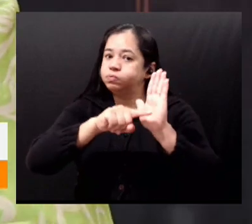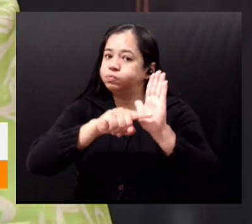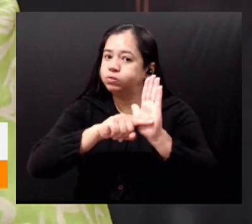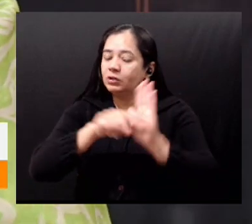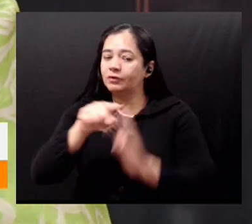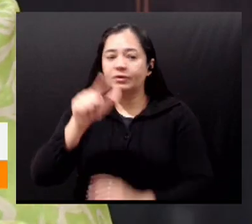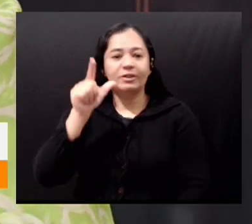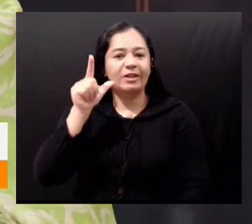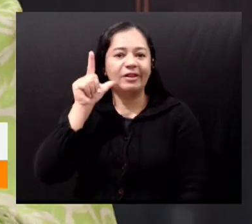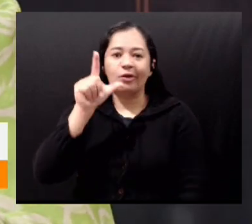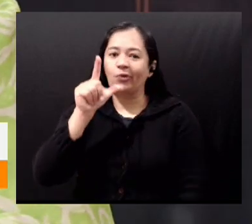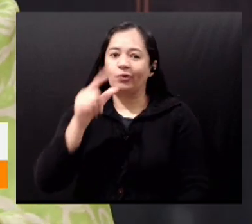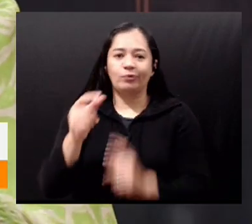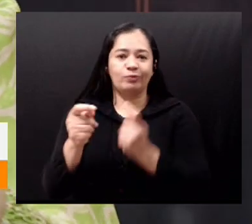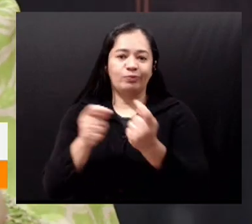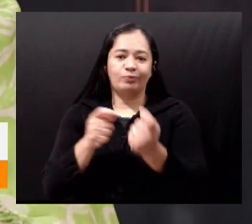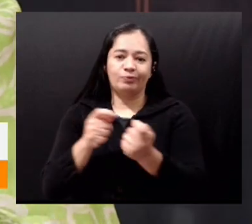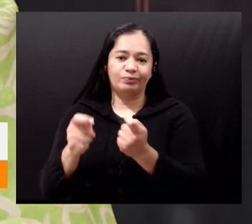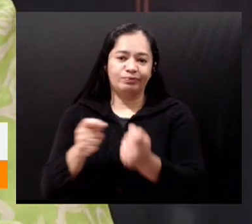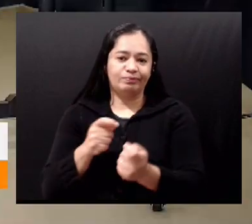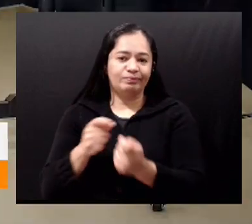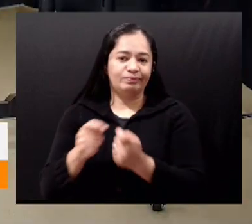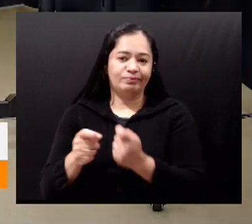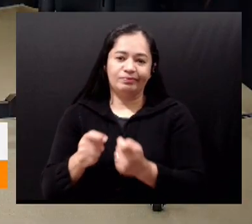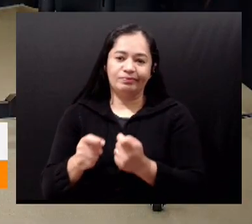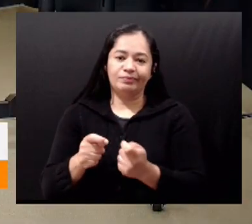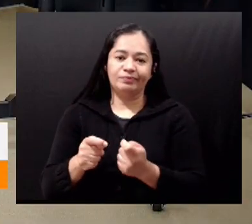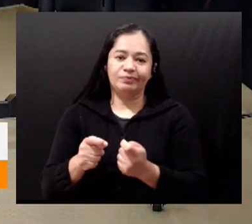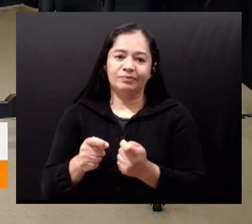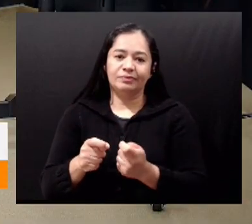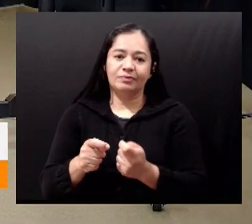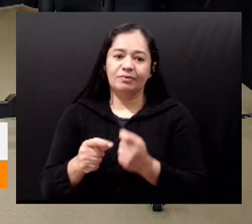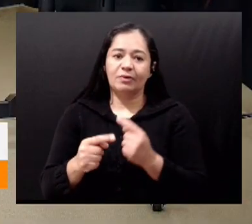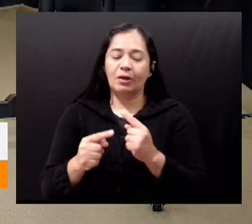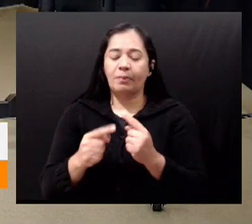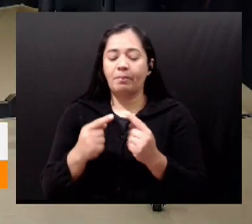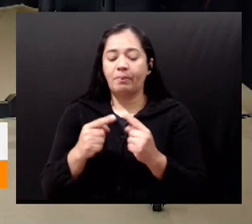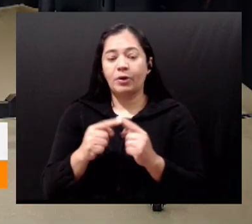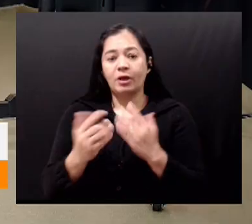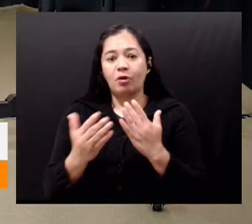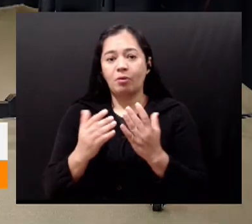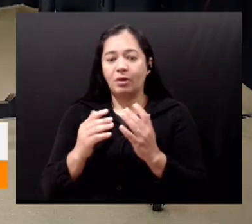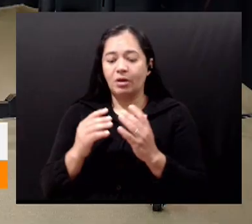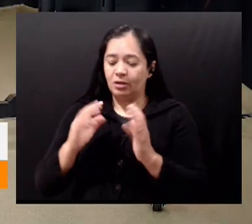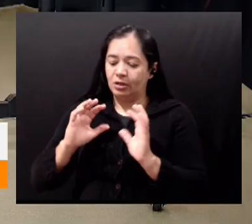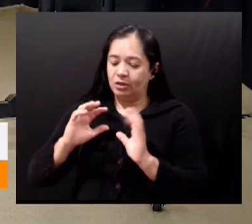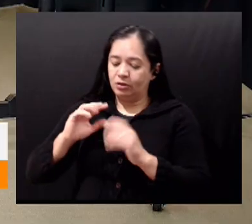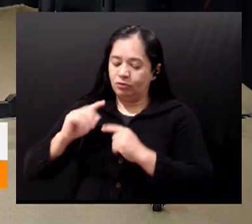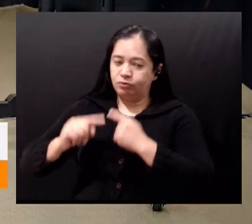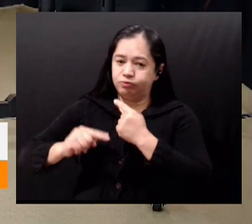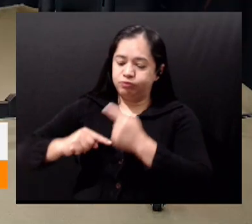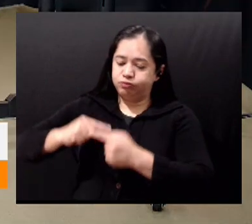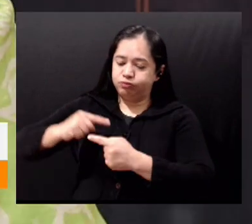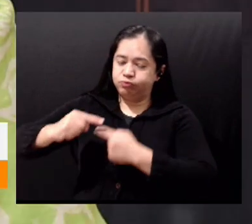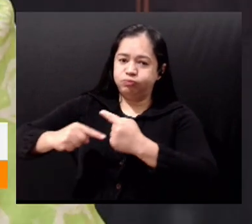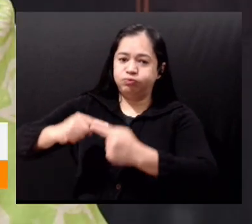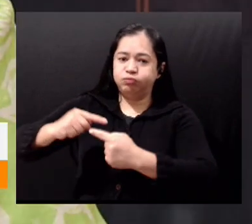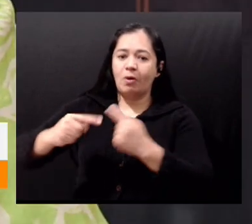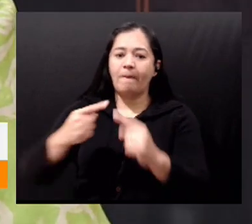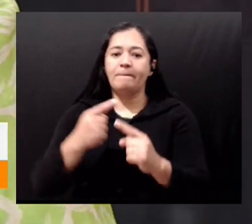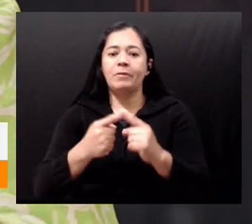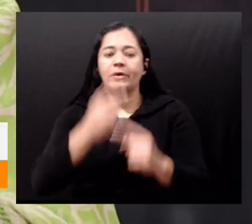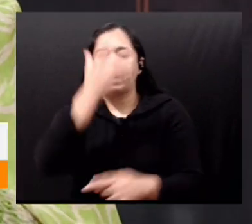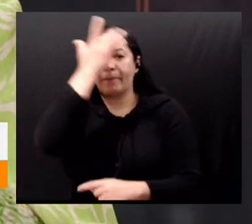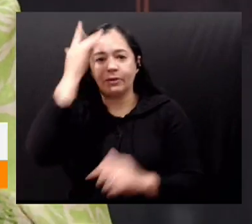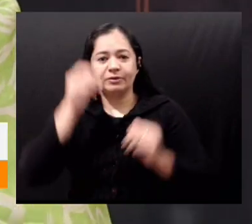controlar, né, Yara, É esse uma bola pensa de é neve, uma né? bola de neve. Então a pessoa ansiosa, ela não controla os Uhum. seus pensamentos.